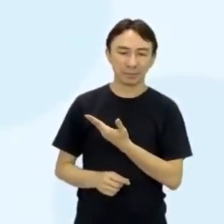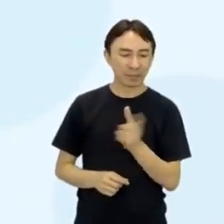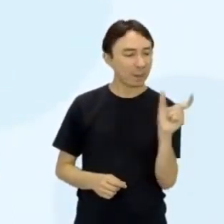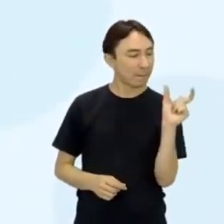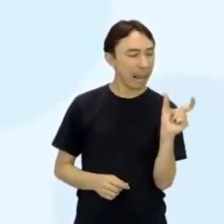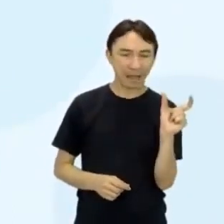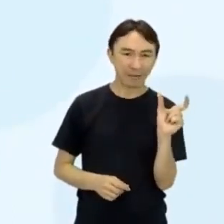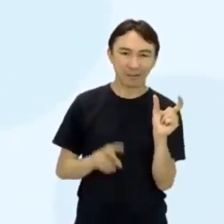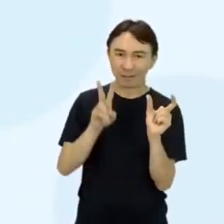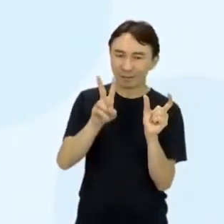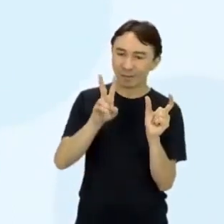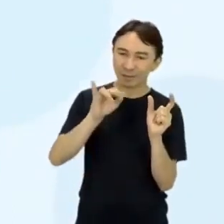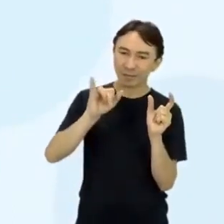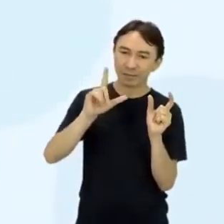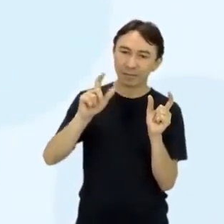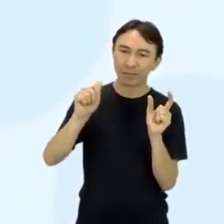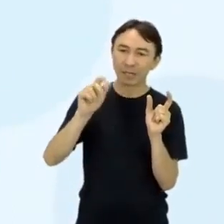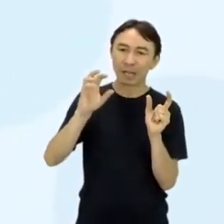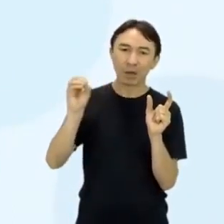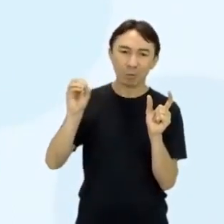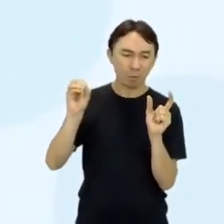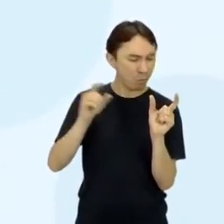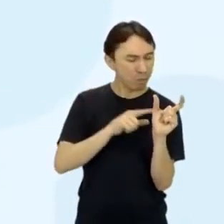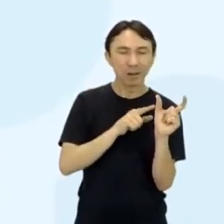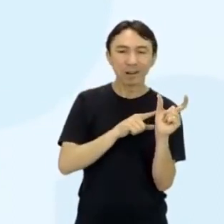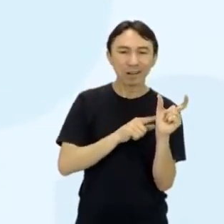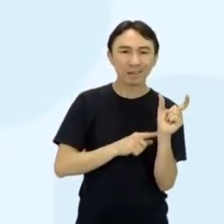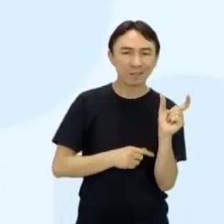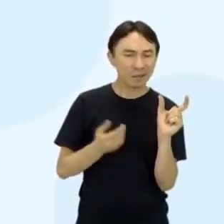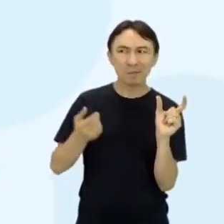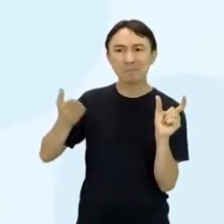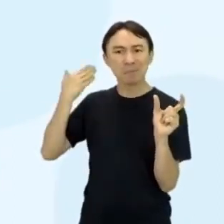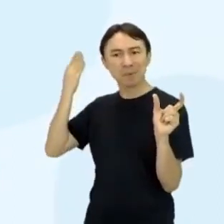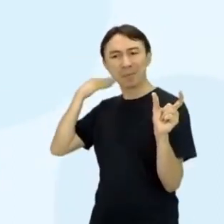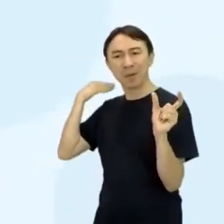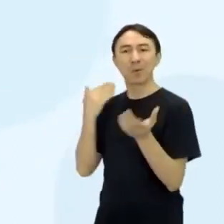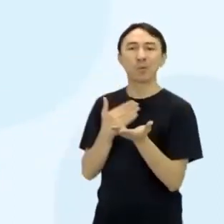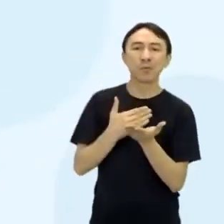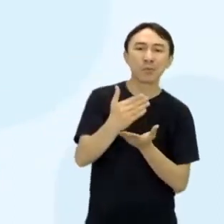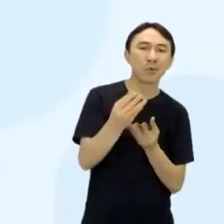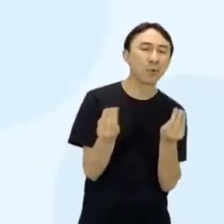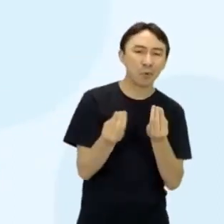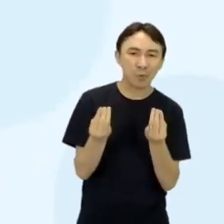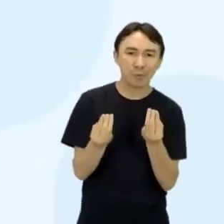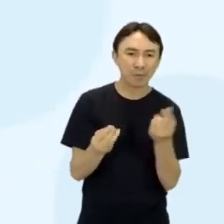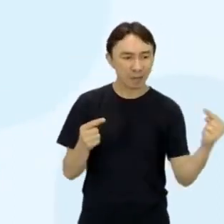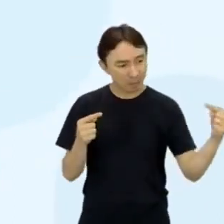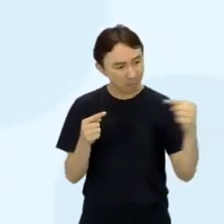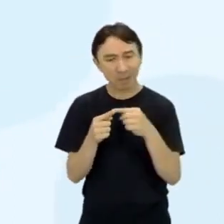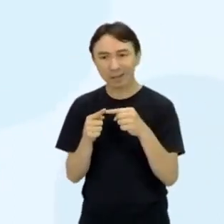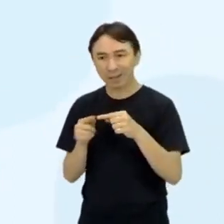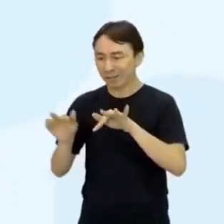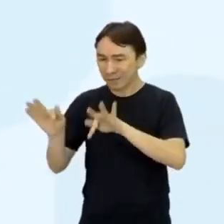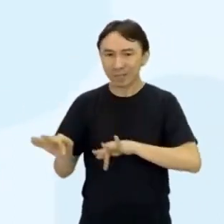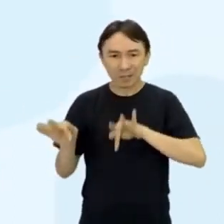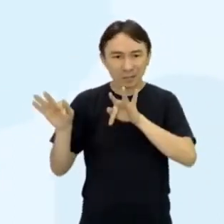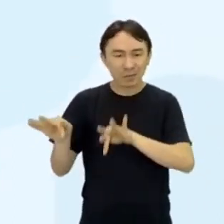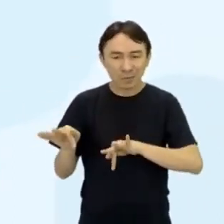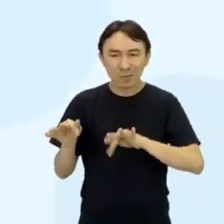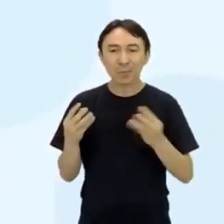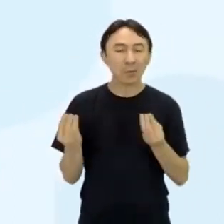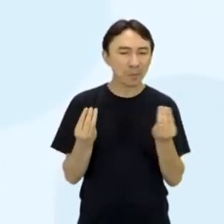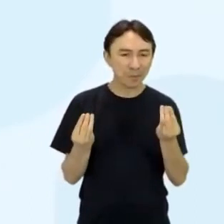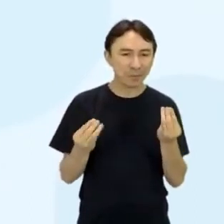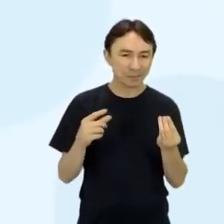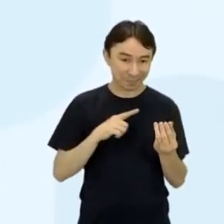palavra vilão e qual a relação com o feudalismo? Na tela vocês estão vendo um personagem, que é até um personagem de um desenho, é